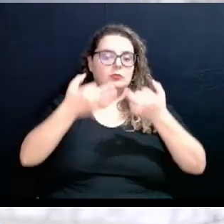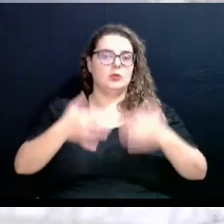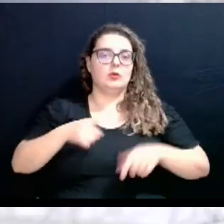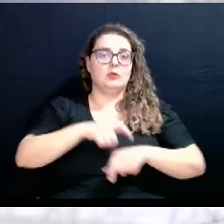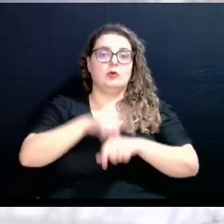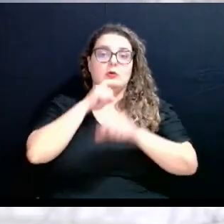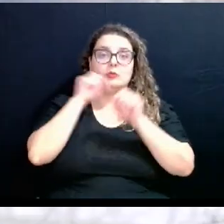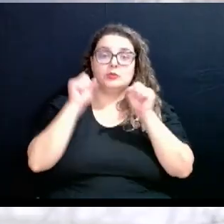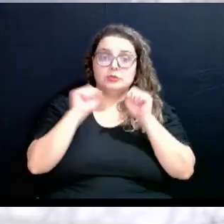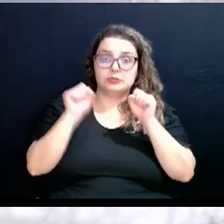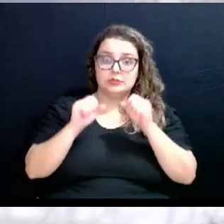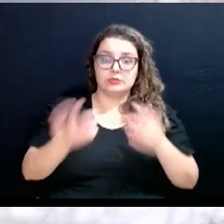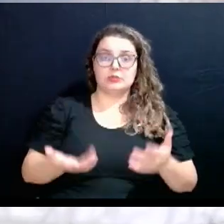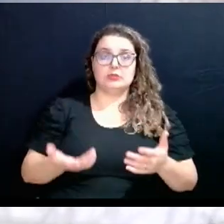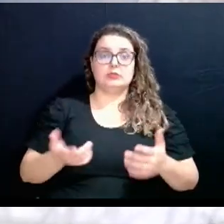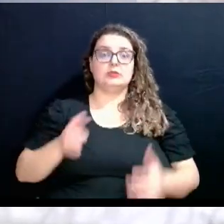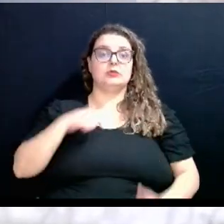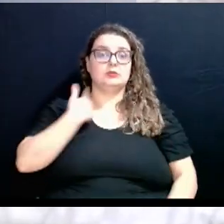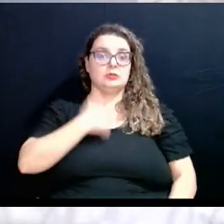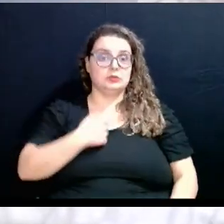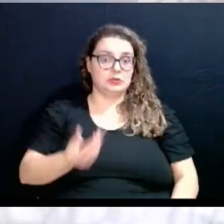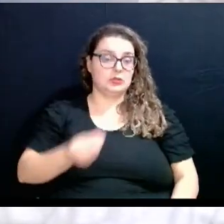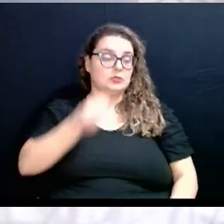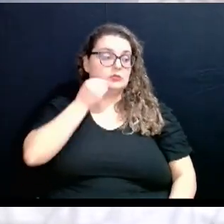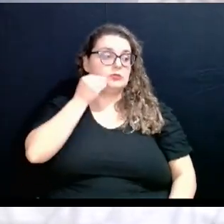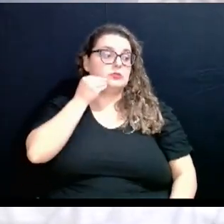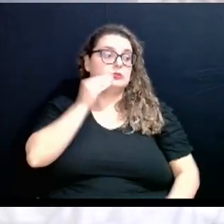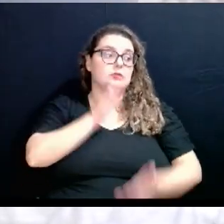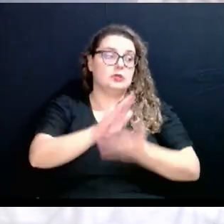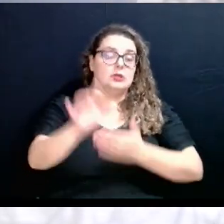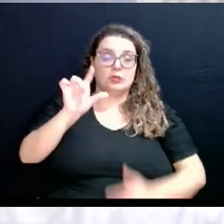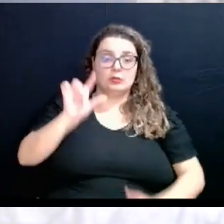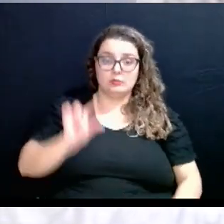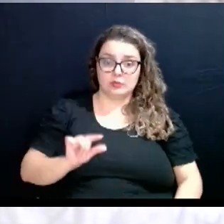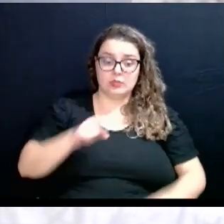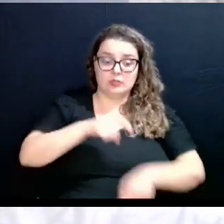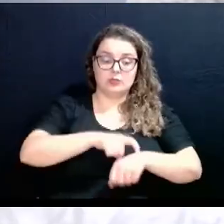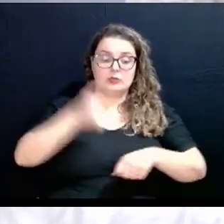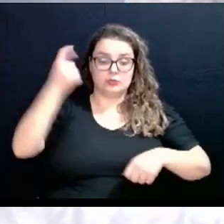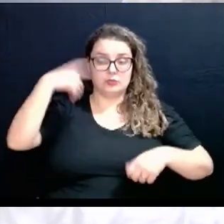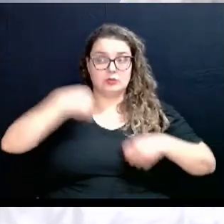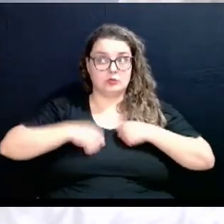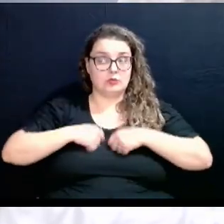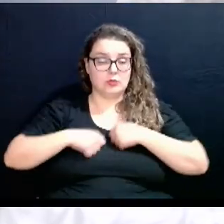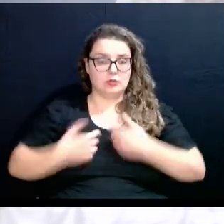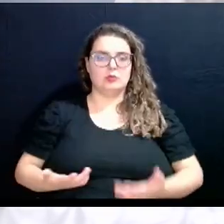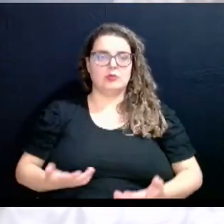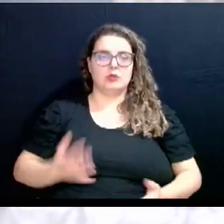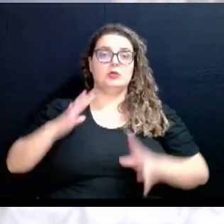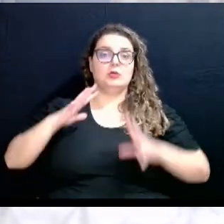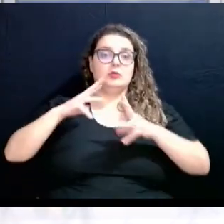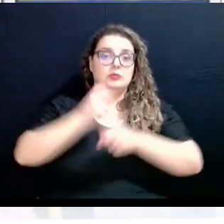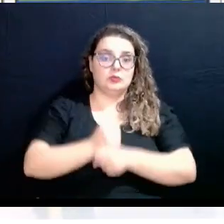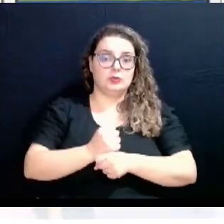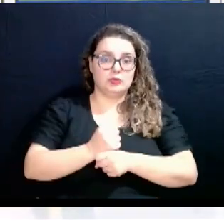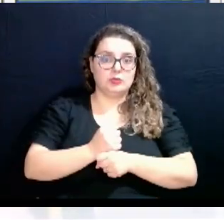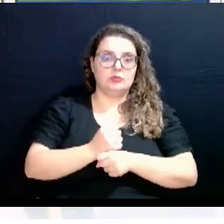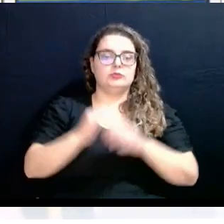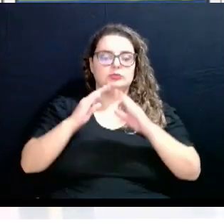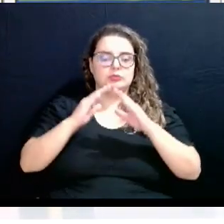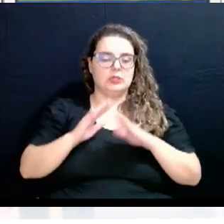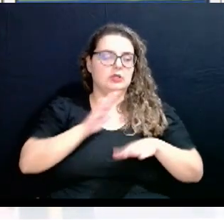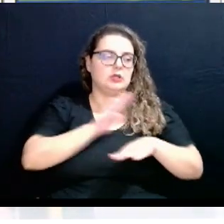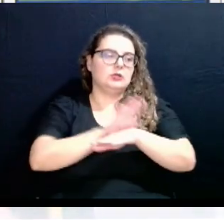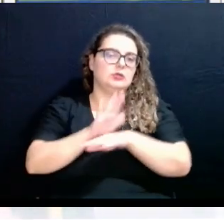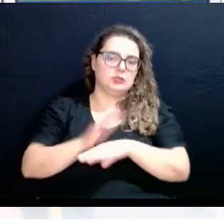nós estamos na época do inverno agora, vamos tentar gastar menos tempo no banho, e aí quando todo mundo da